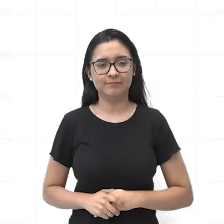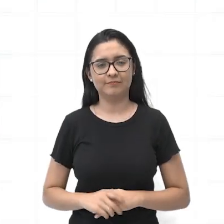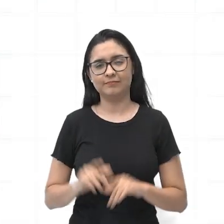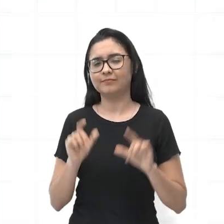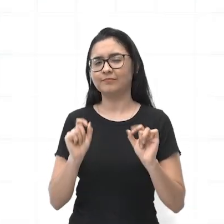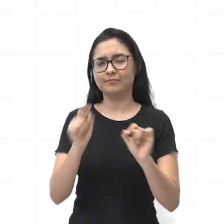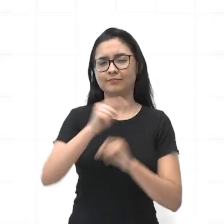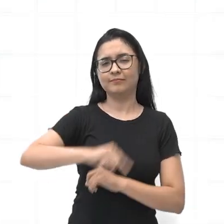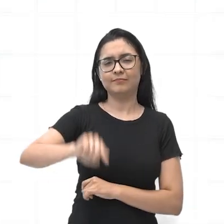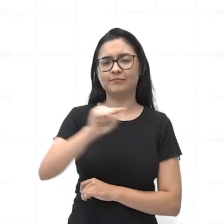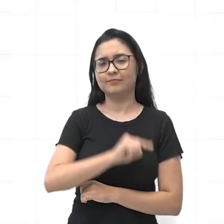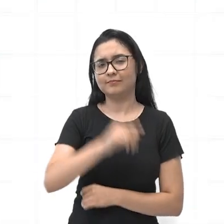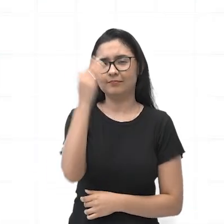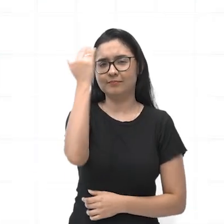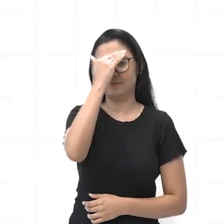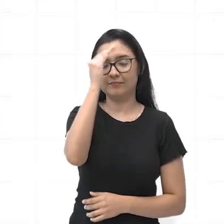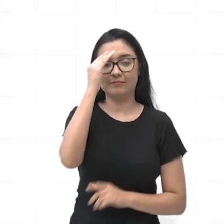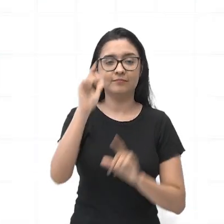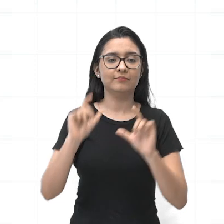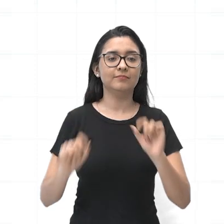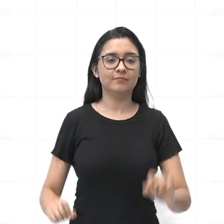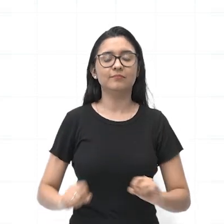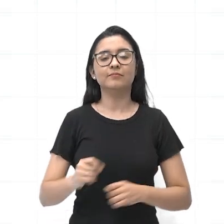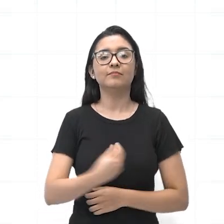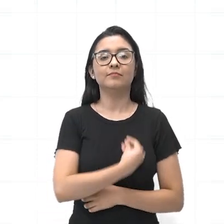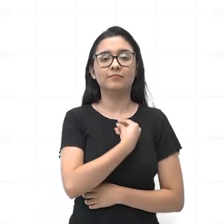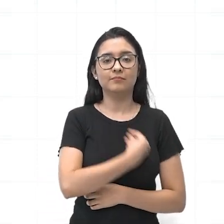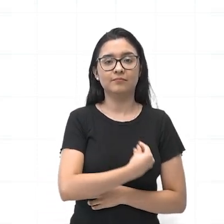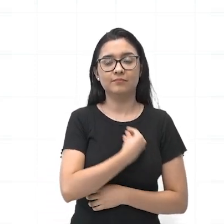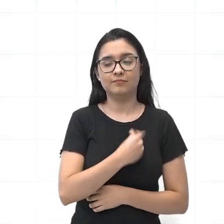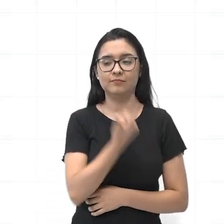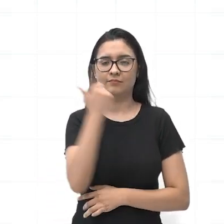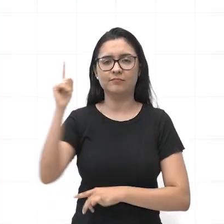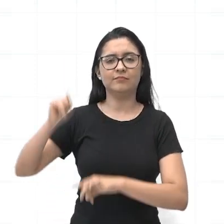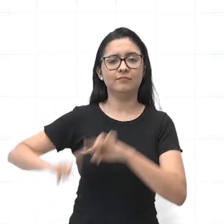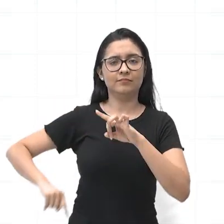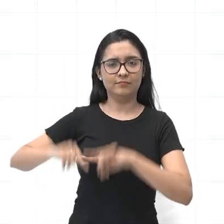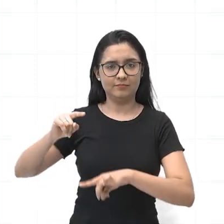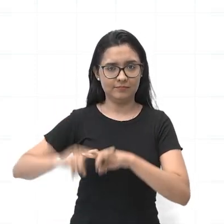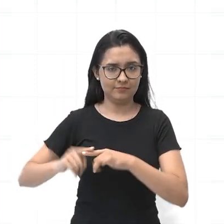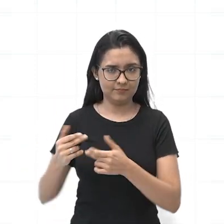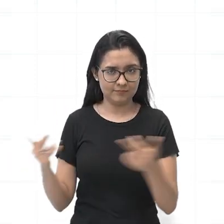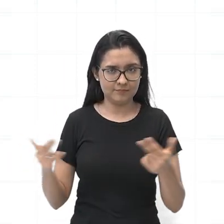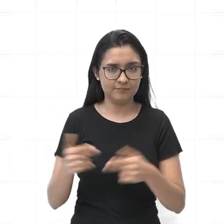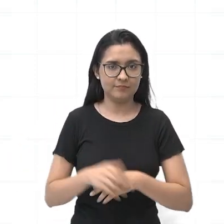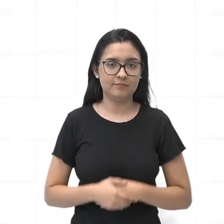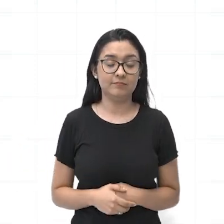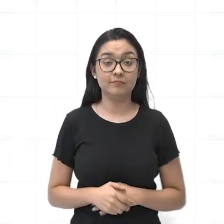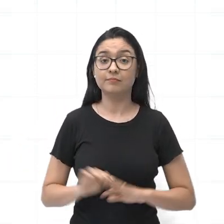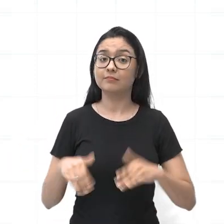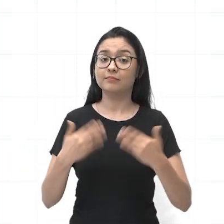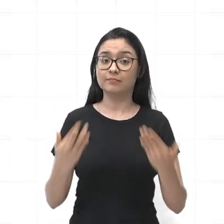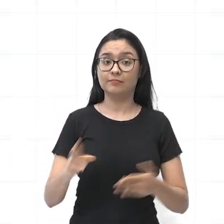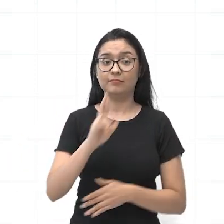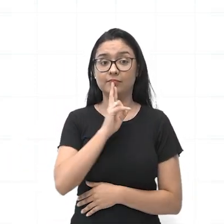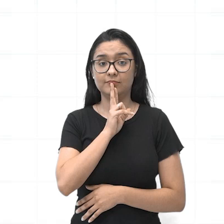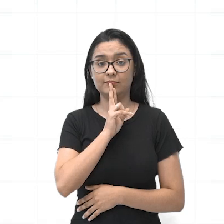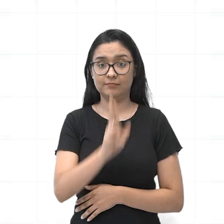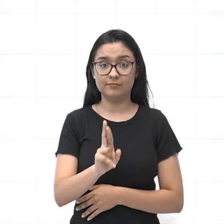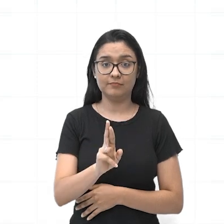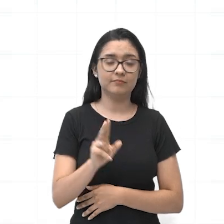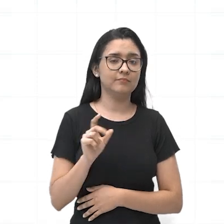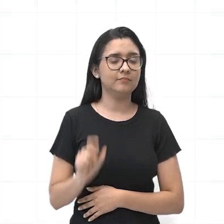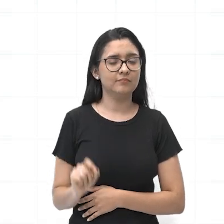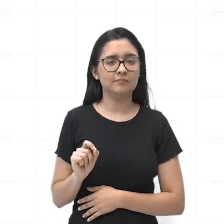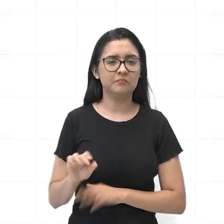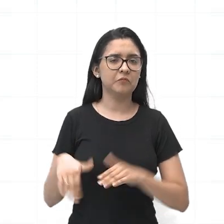vocês acham que diferencia os seres vivos dos objetos inanimados? Essa resposta, né?